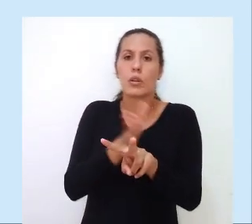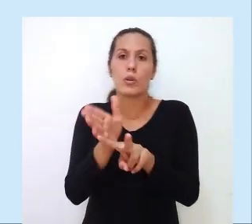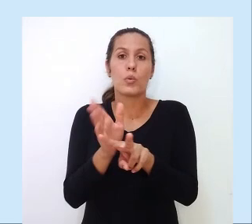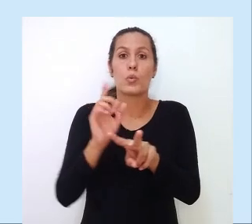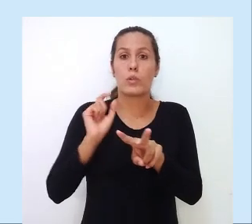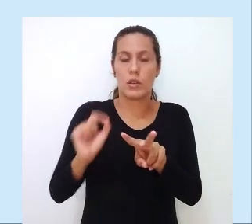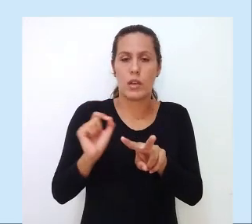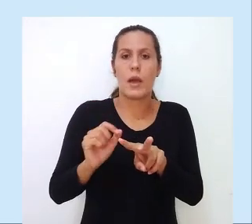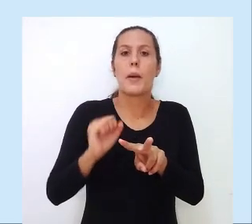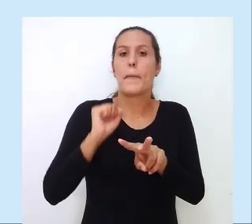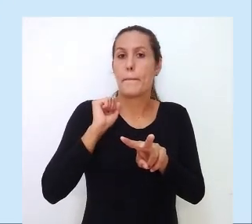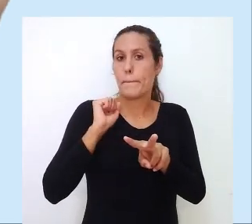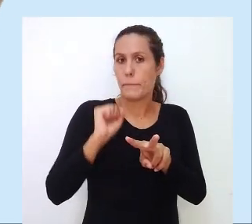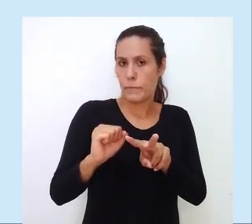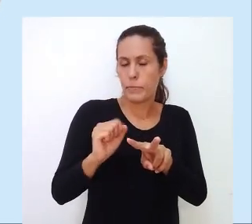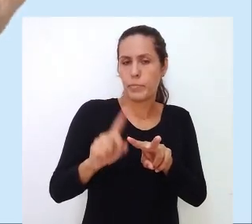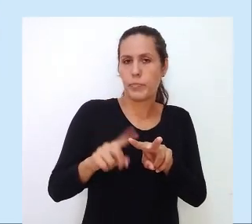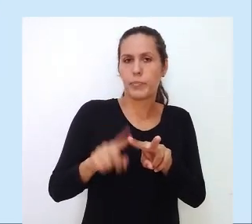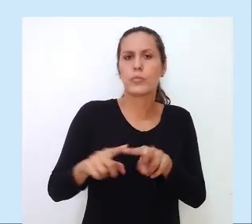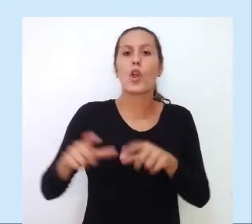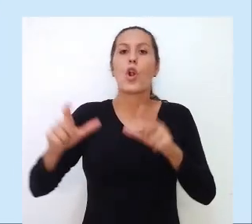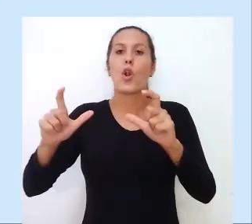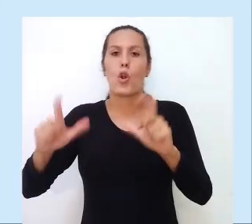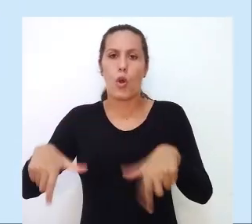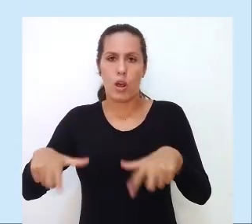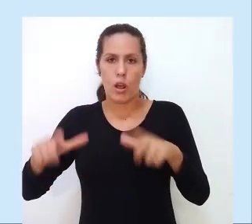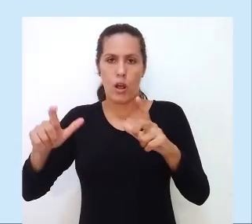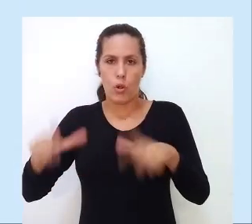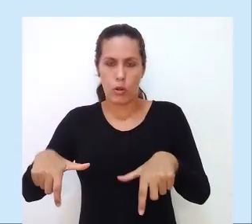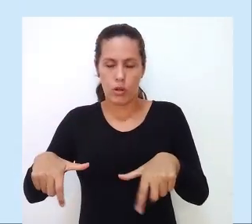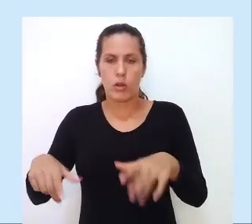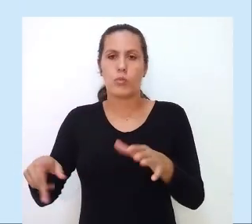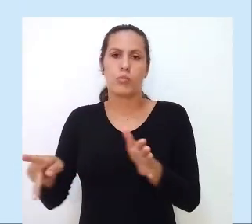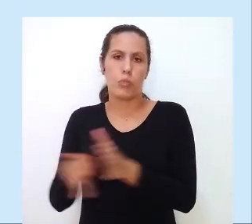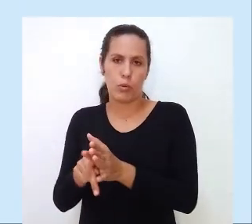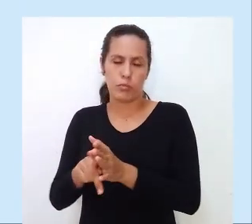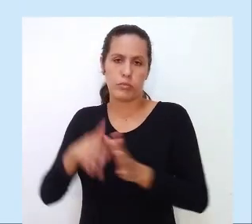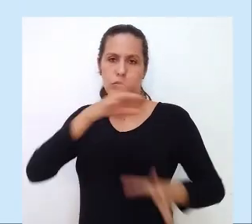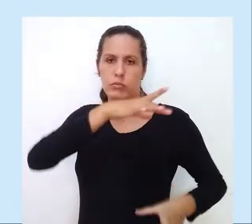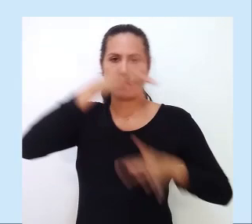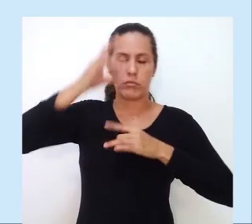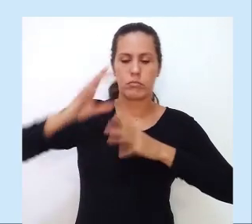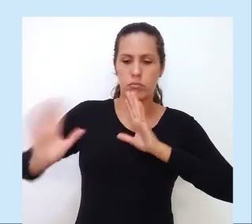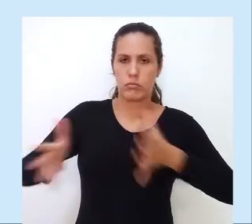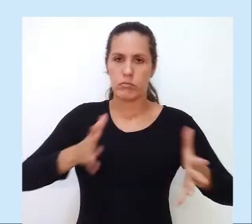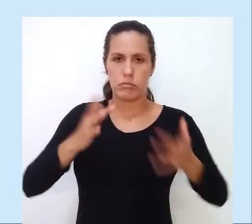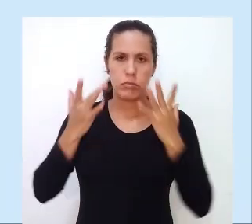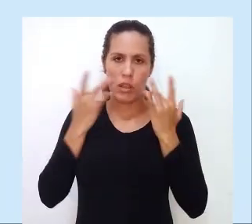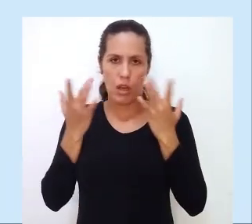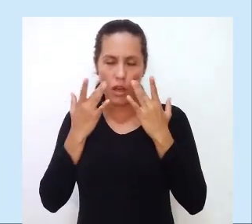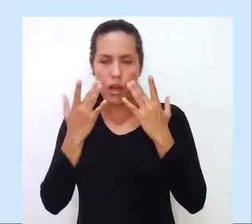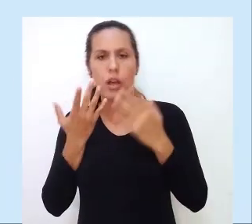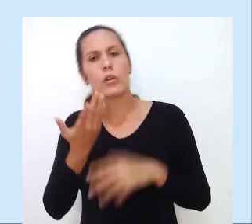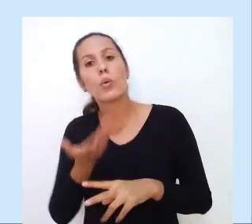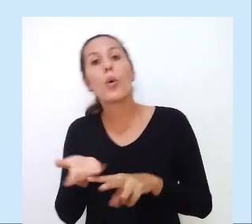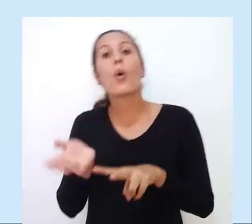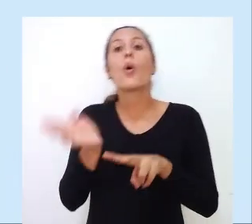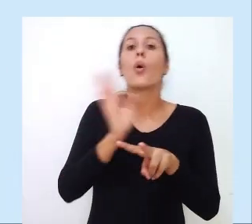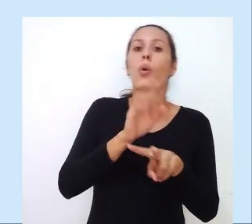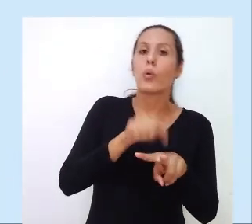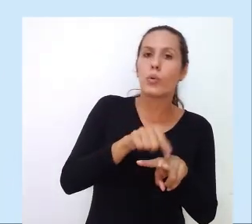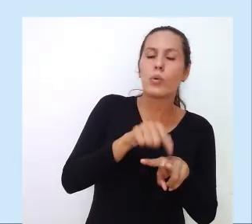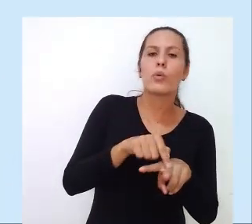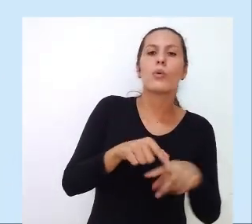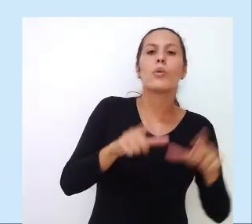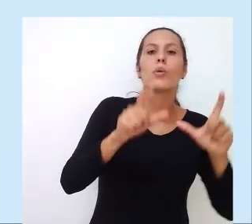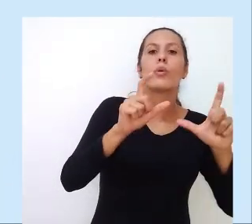O teatro pode ser entendido como o espaço físico destinado às representações, mas também pode ser